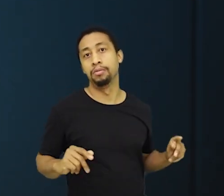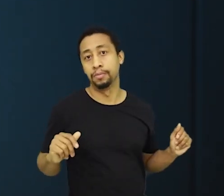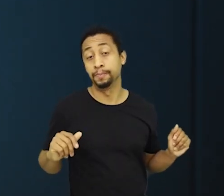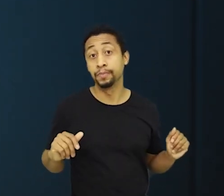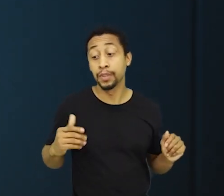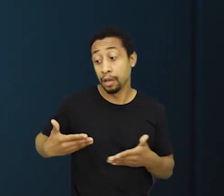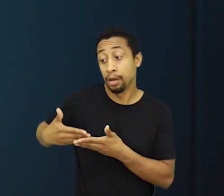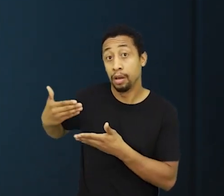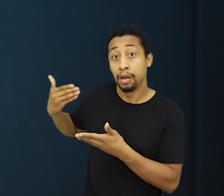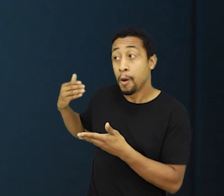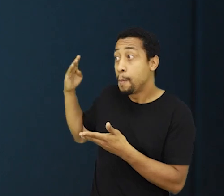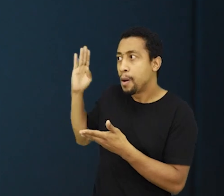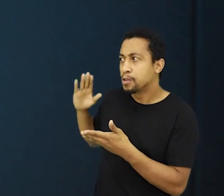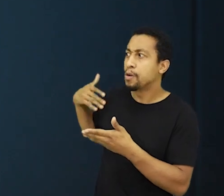seres